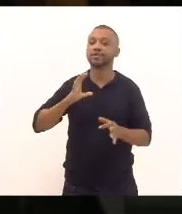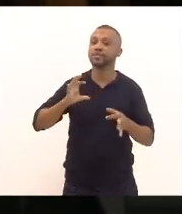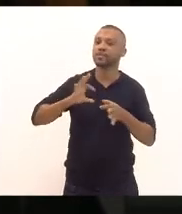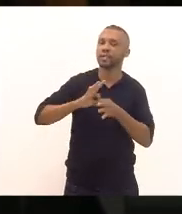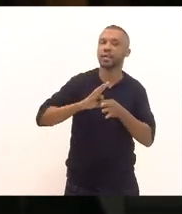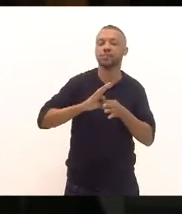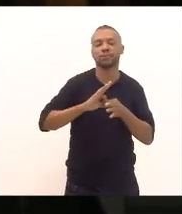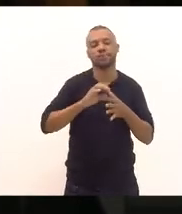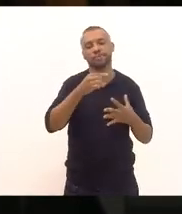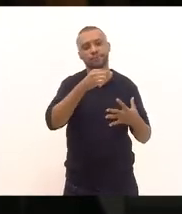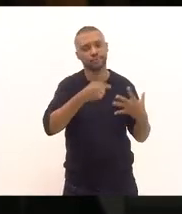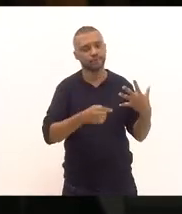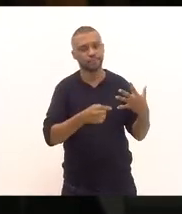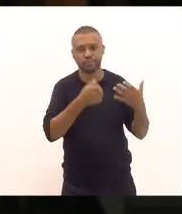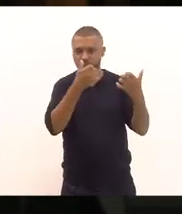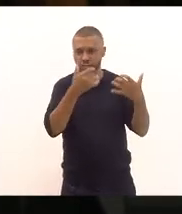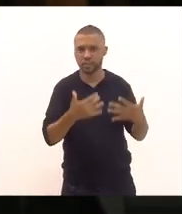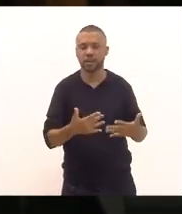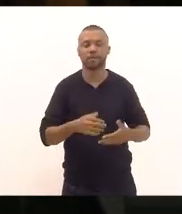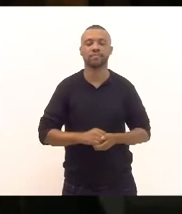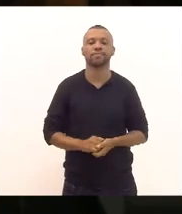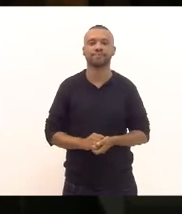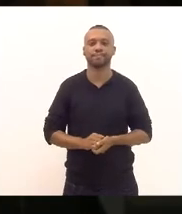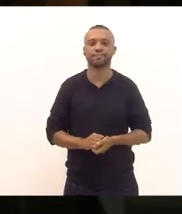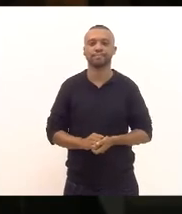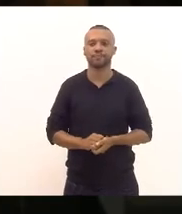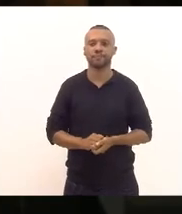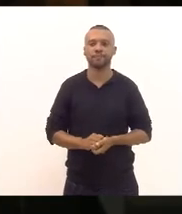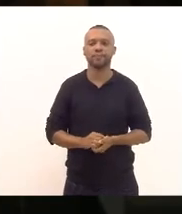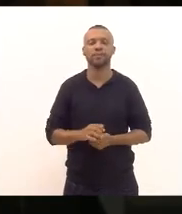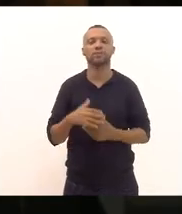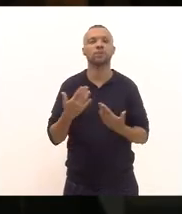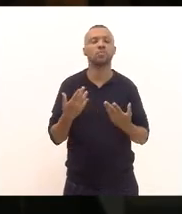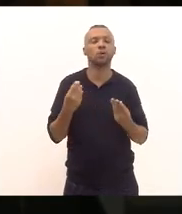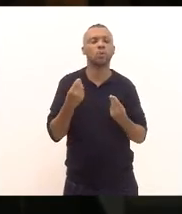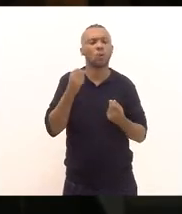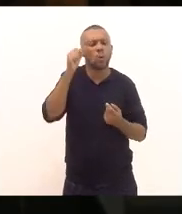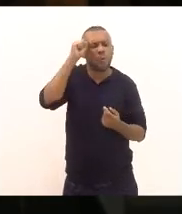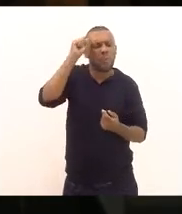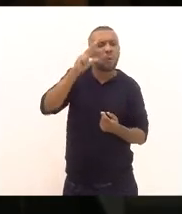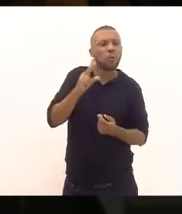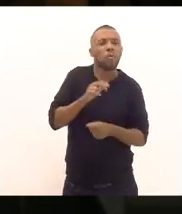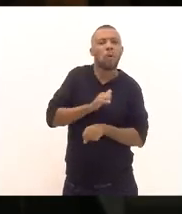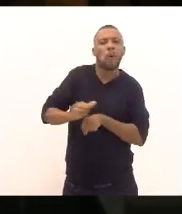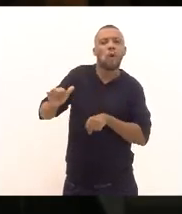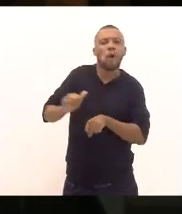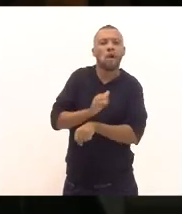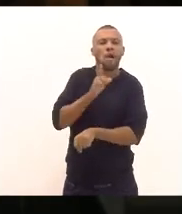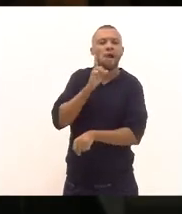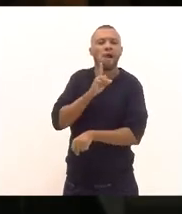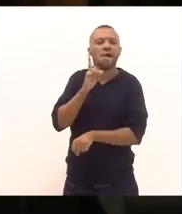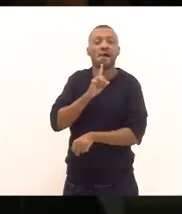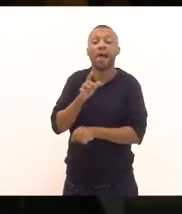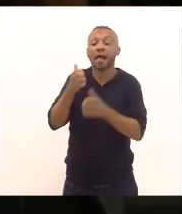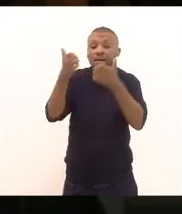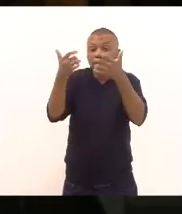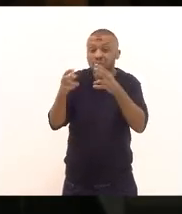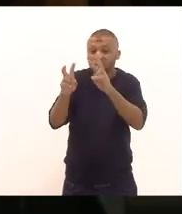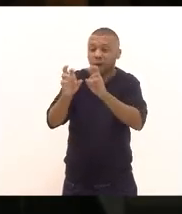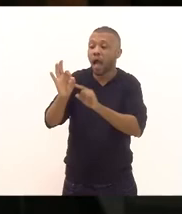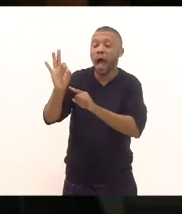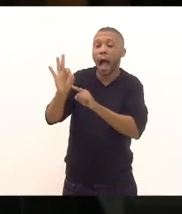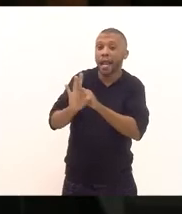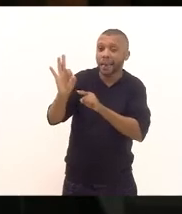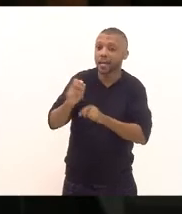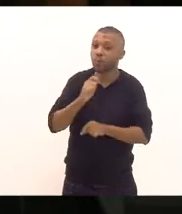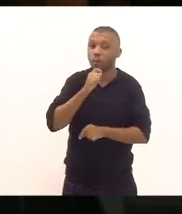serviços bens e serviço aí qual é o ardil eles não falaram na letra É porque